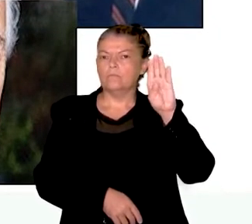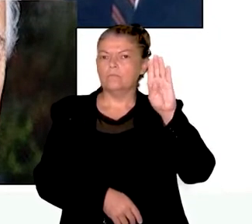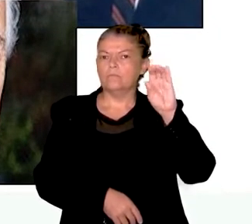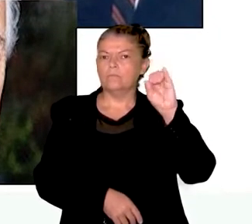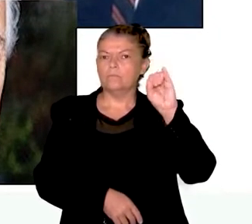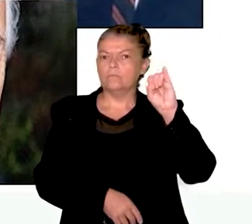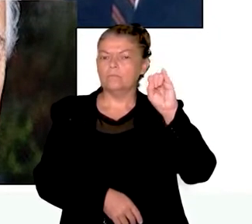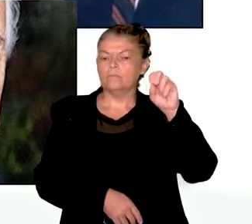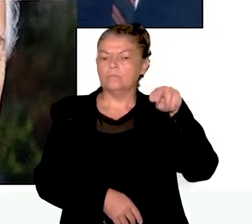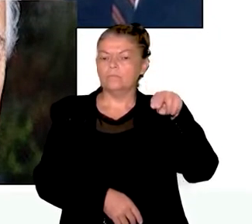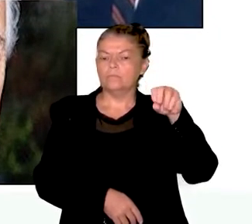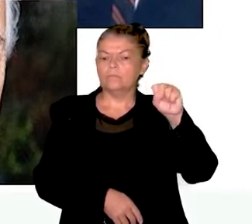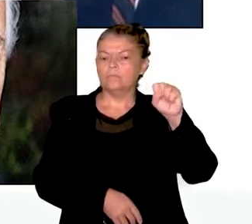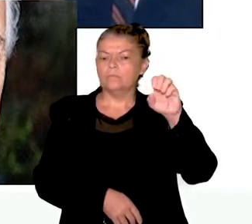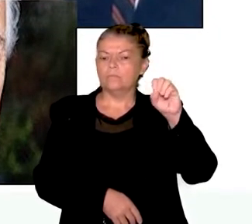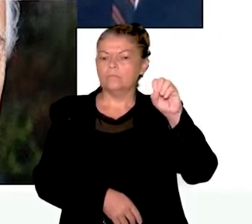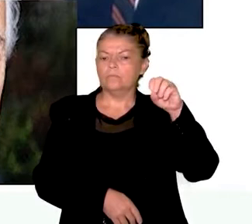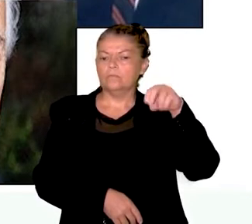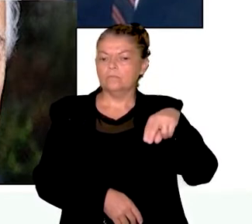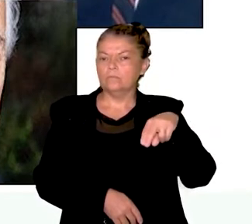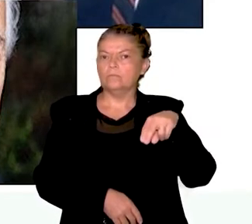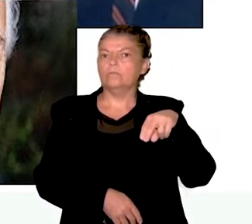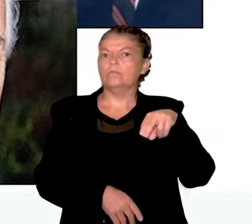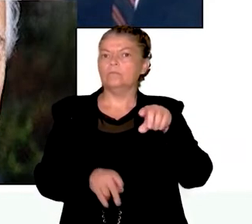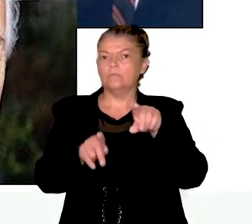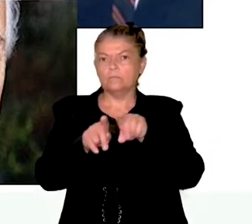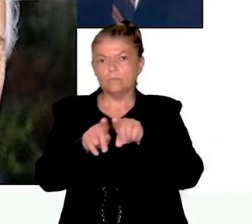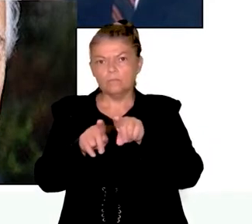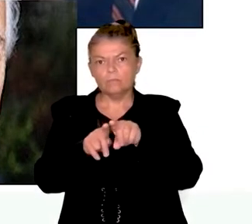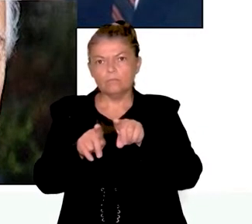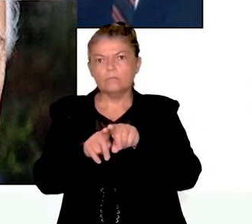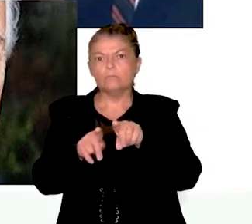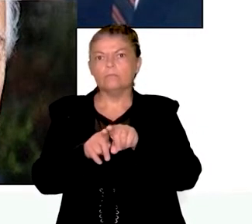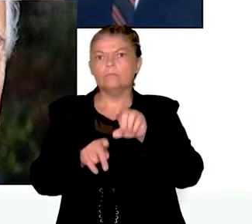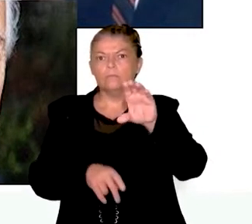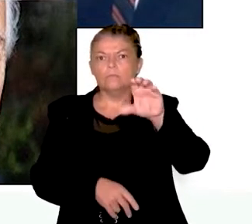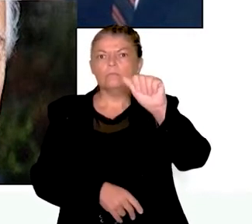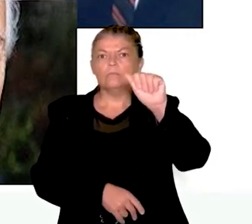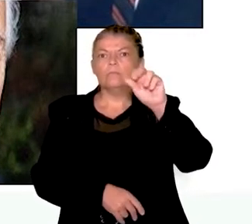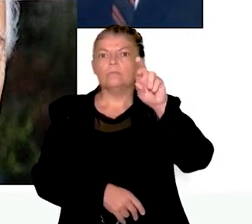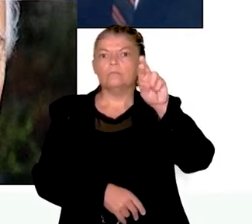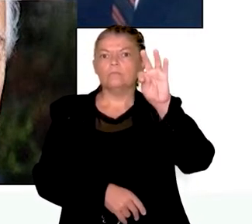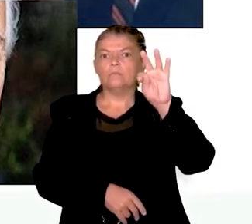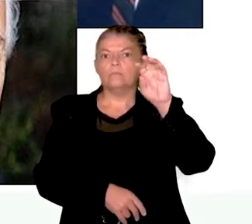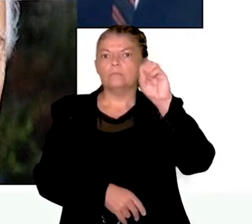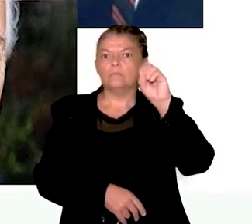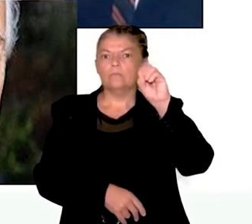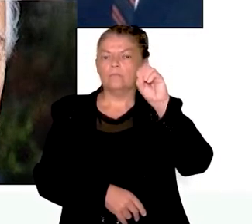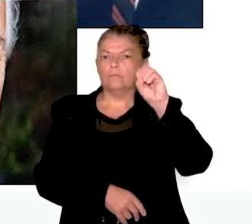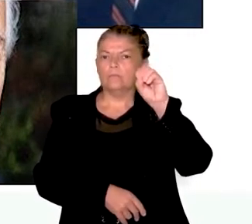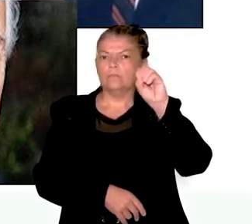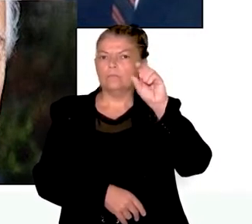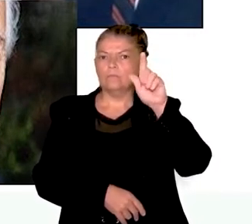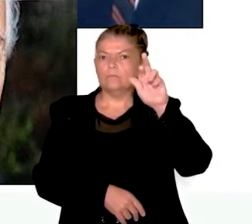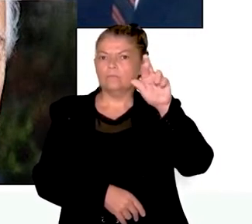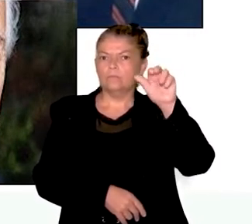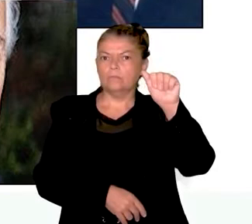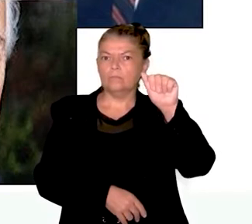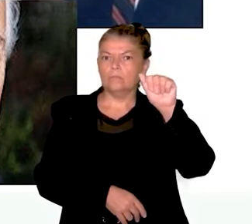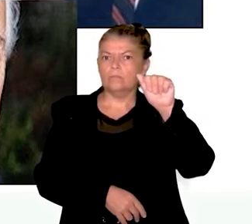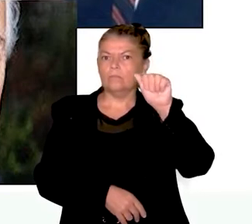e faleceu em 2004, foi um geógrafo e cartógrafo americano que, em 1961,